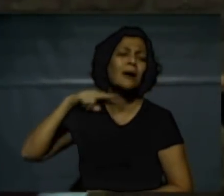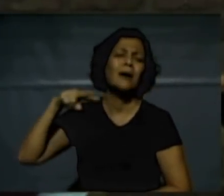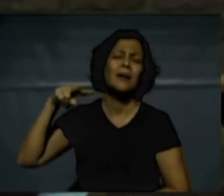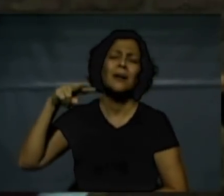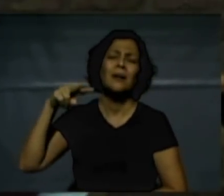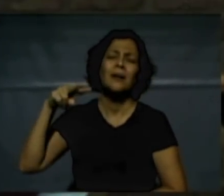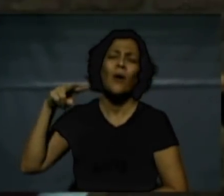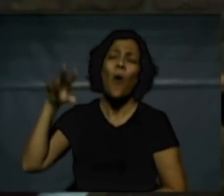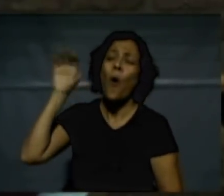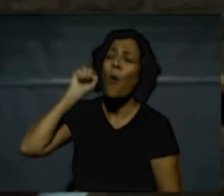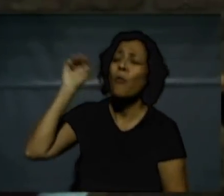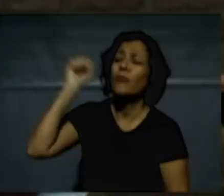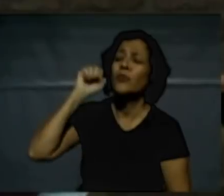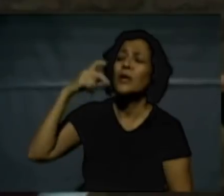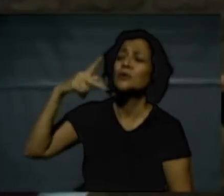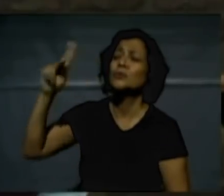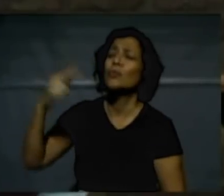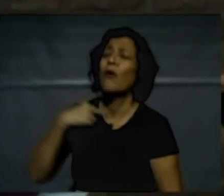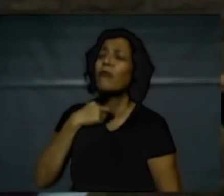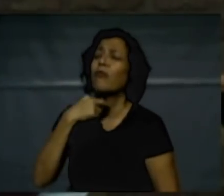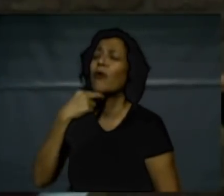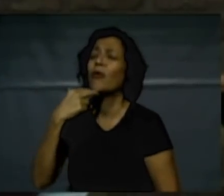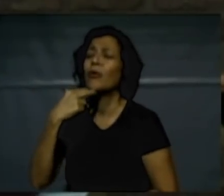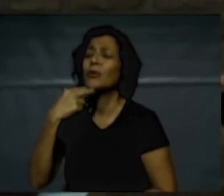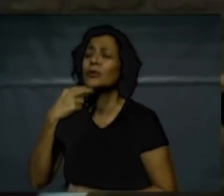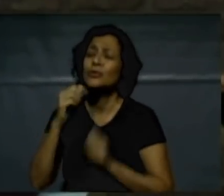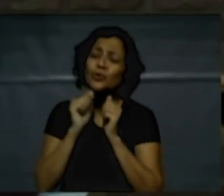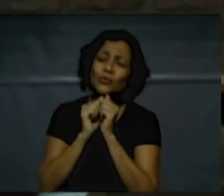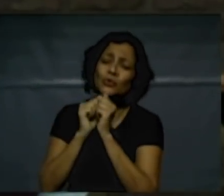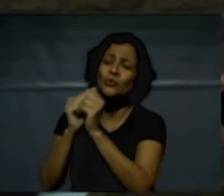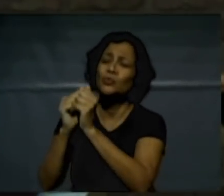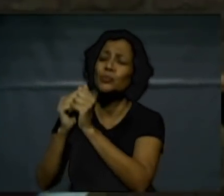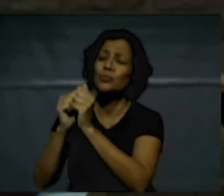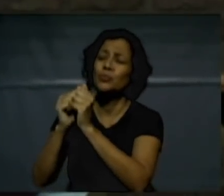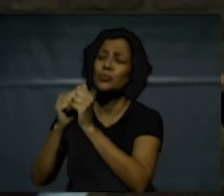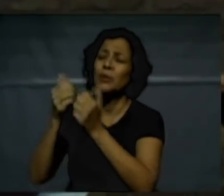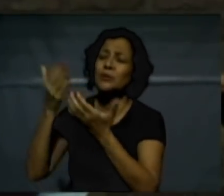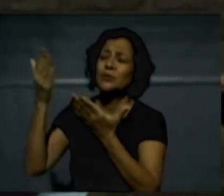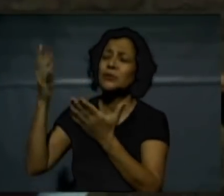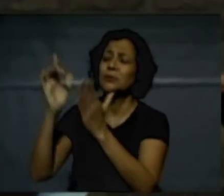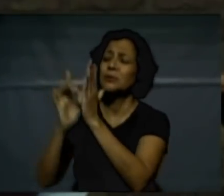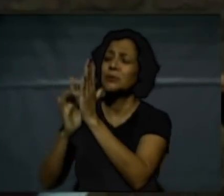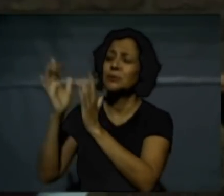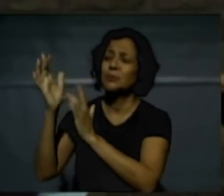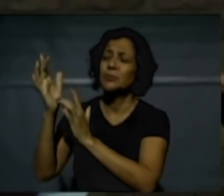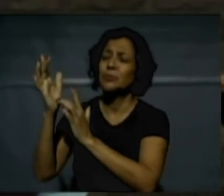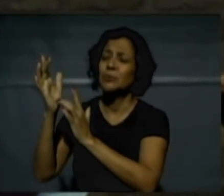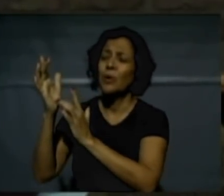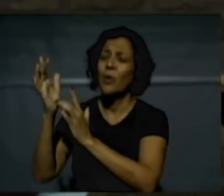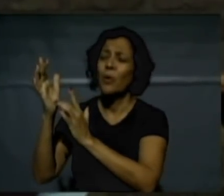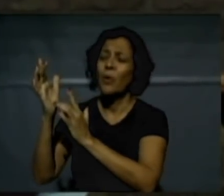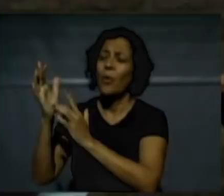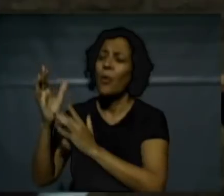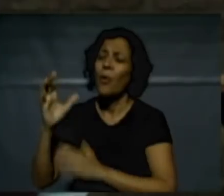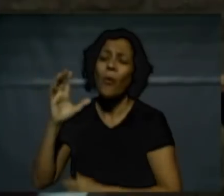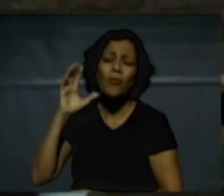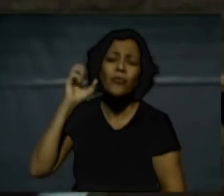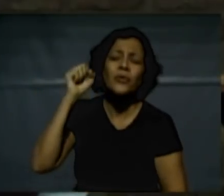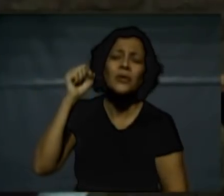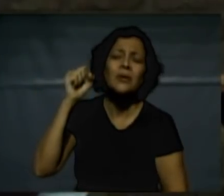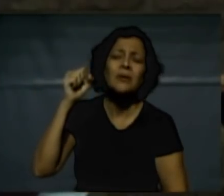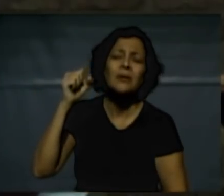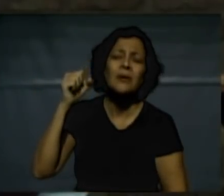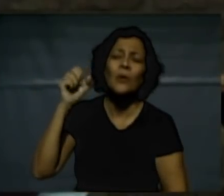de ouvir-te, a Tua voz, de estarmos perto de Ti, de ouvir as Tuas palavras no sermão